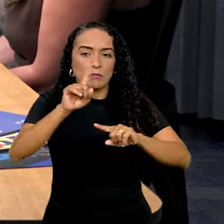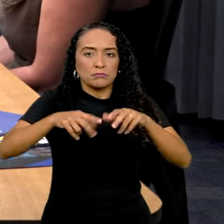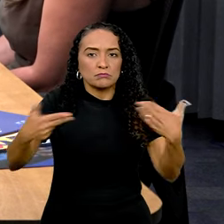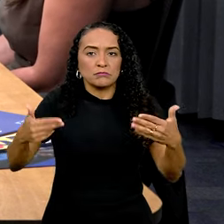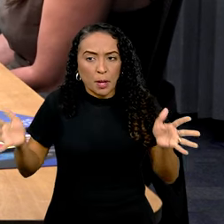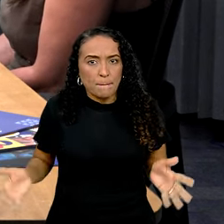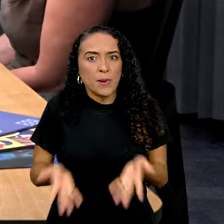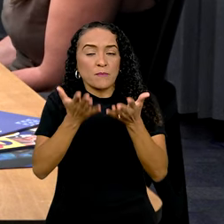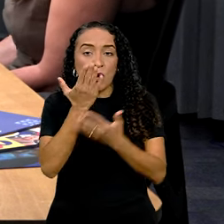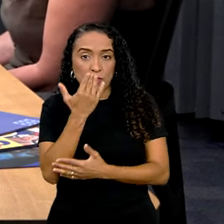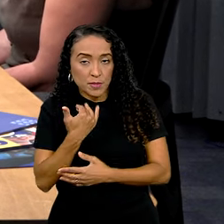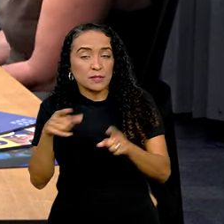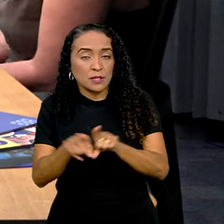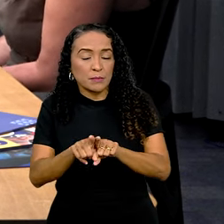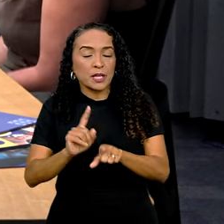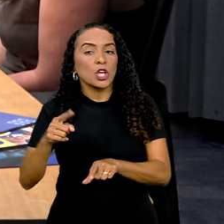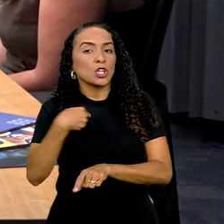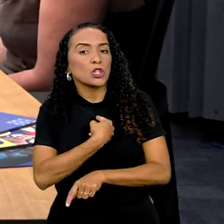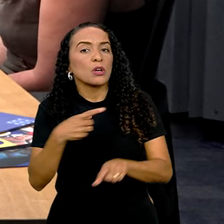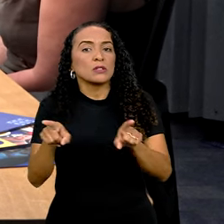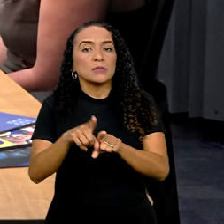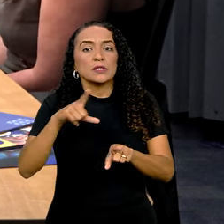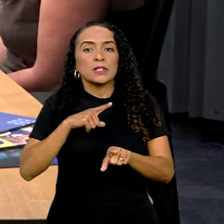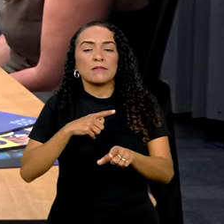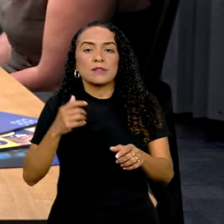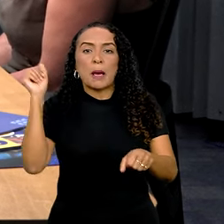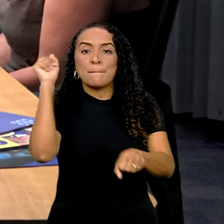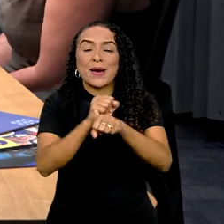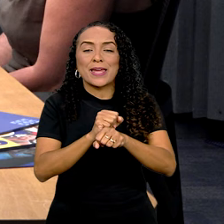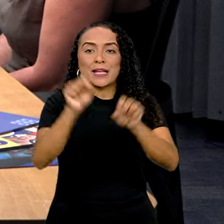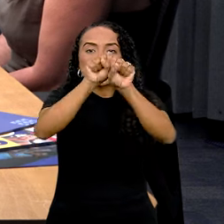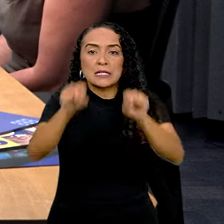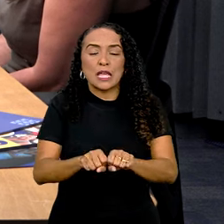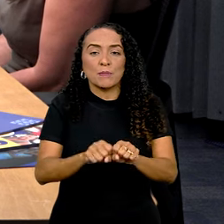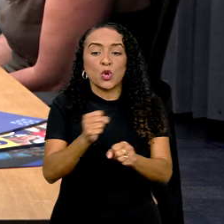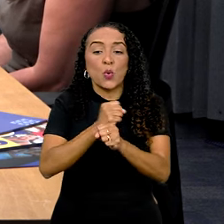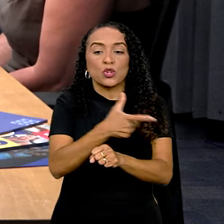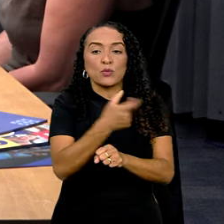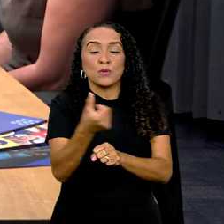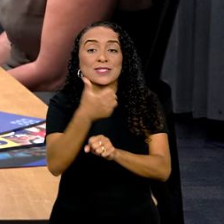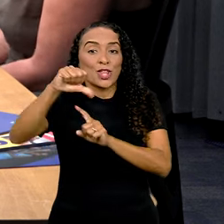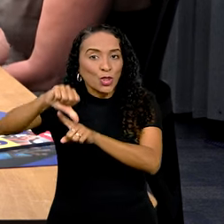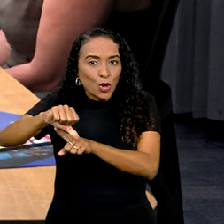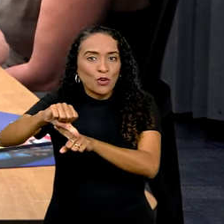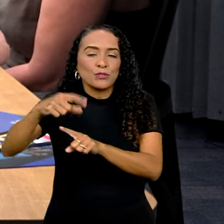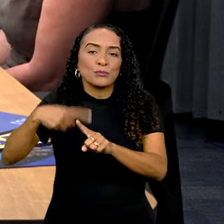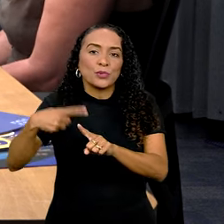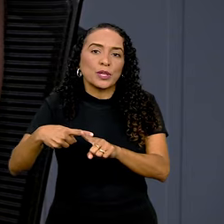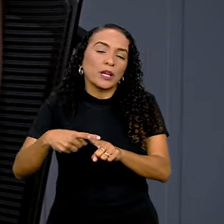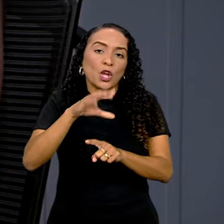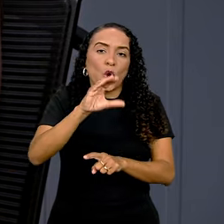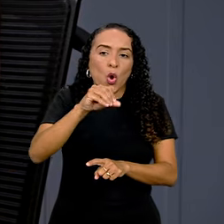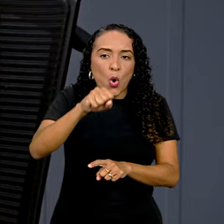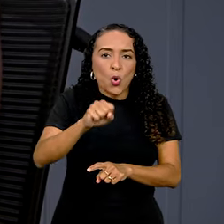promovem acesso à alimentação e a gente teve uma interrupção desse sistema em 2019 né com a extinção do